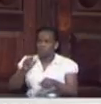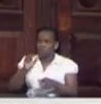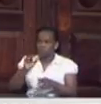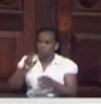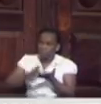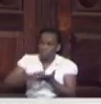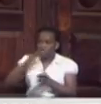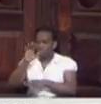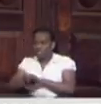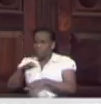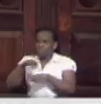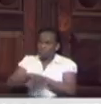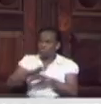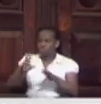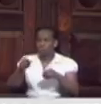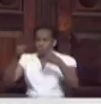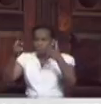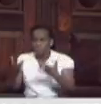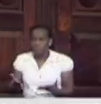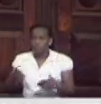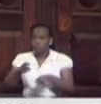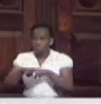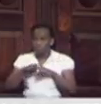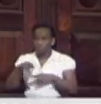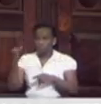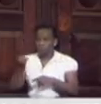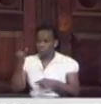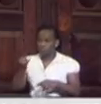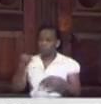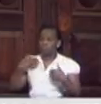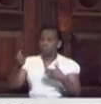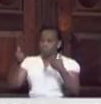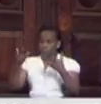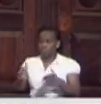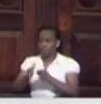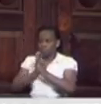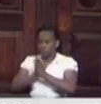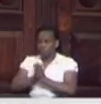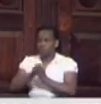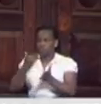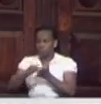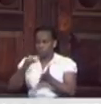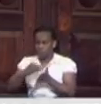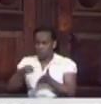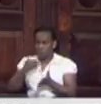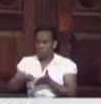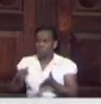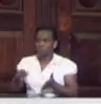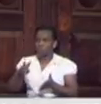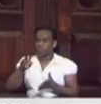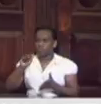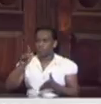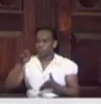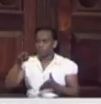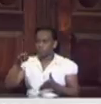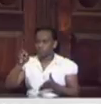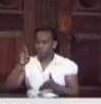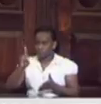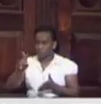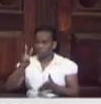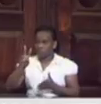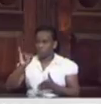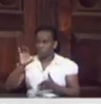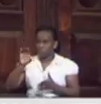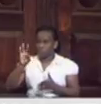ser esclarecido. Por isso é importante, e aí eu faço um apelo ao secretário Wagner Victer, que ele tenha